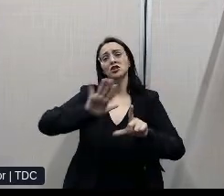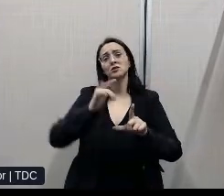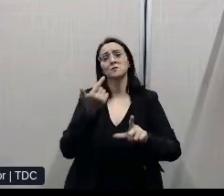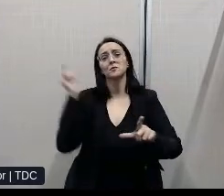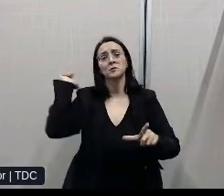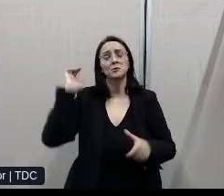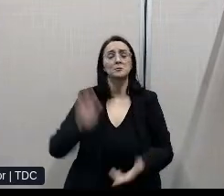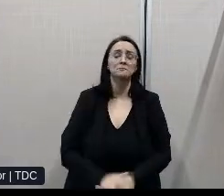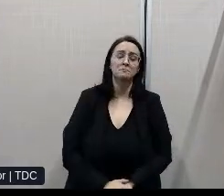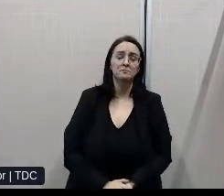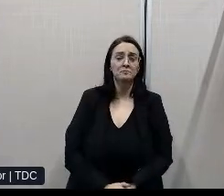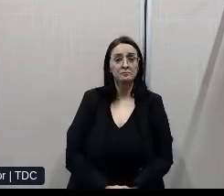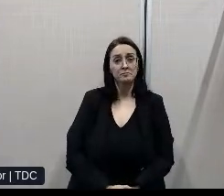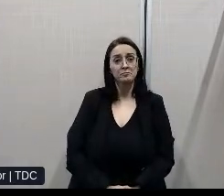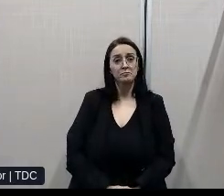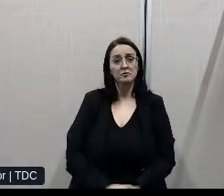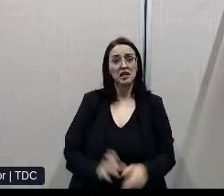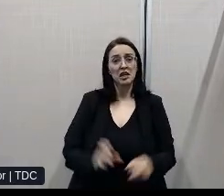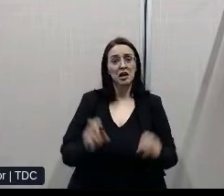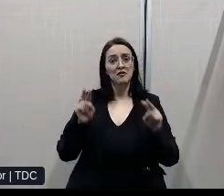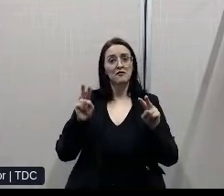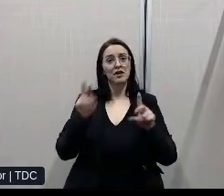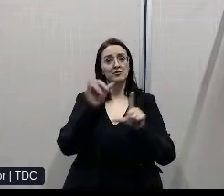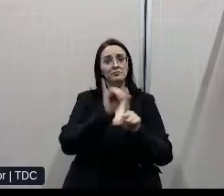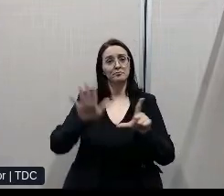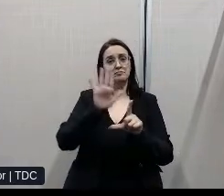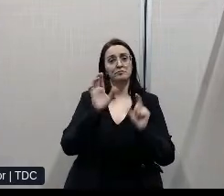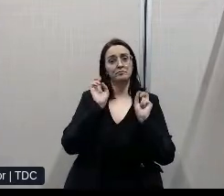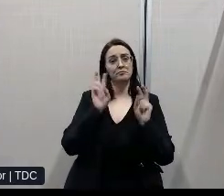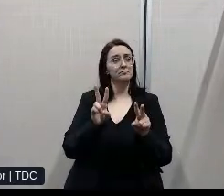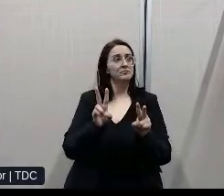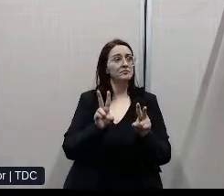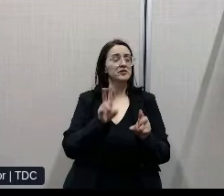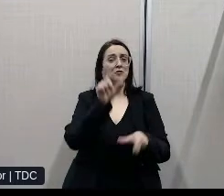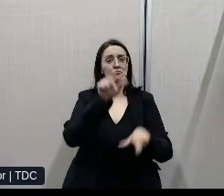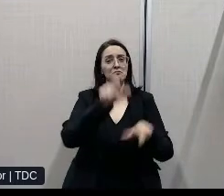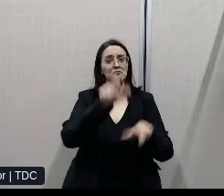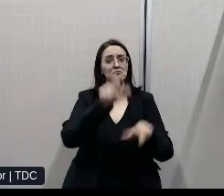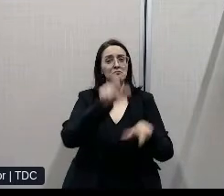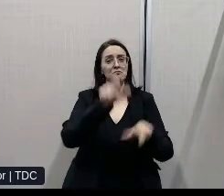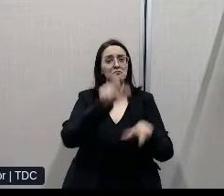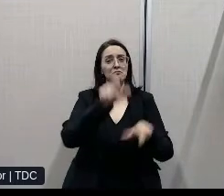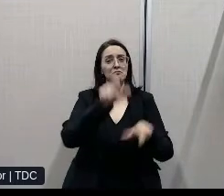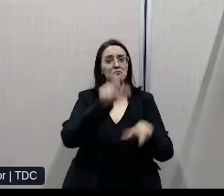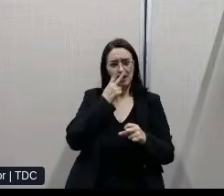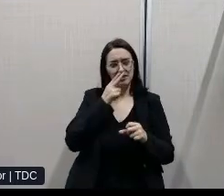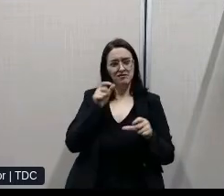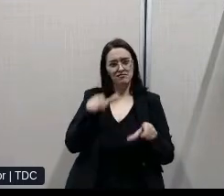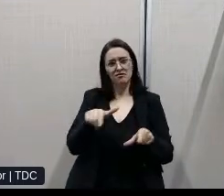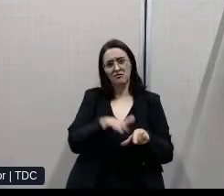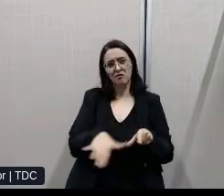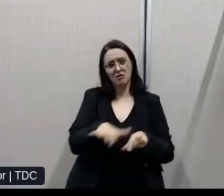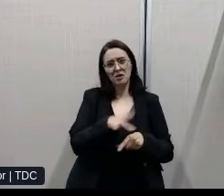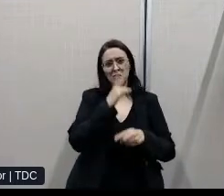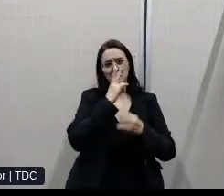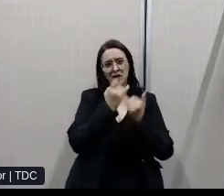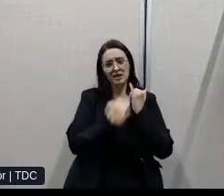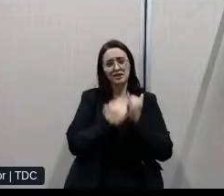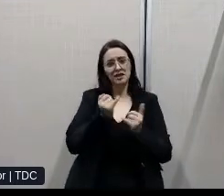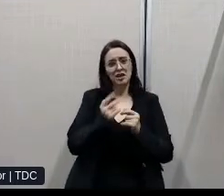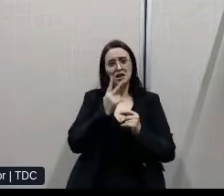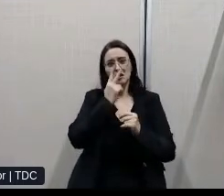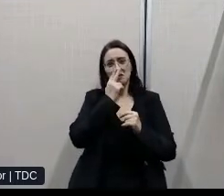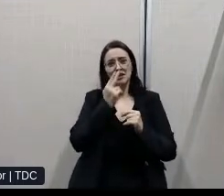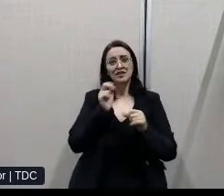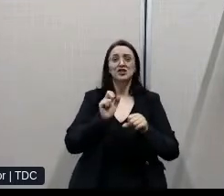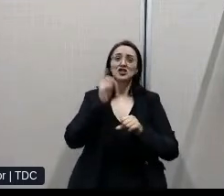próximo? Quando a gente vê uma imagem que é de pessoas negras, mesmo que o cenário seja parecido, que também parece ser um